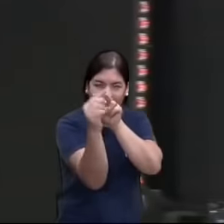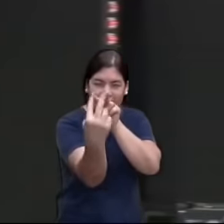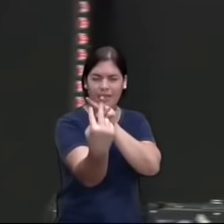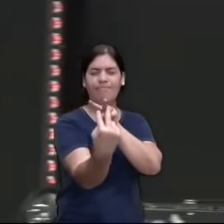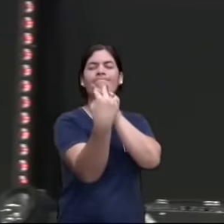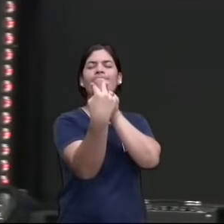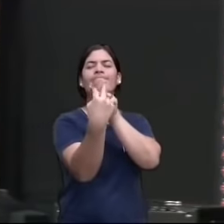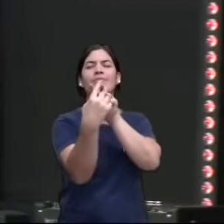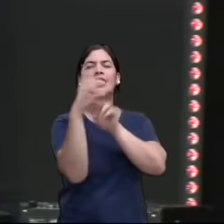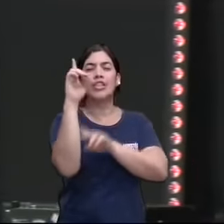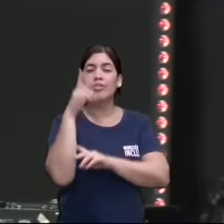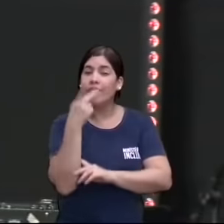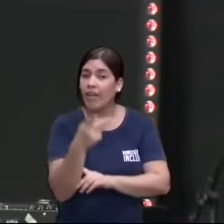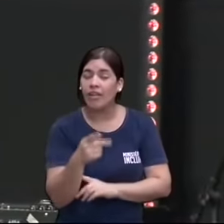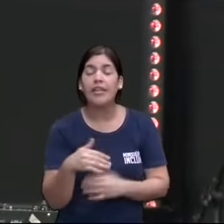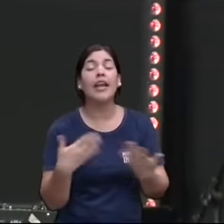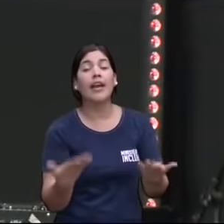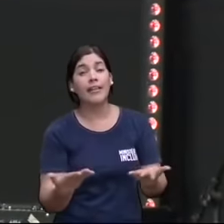e aí?